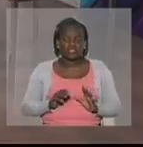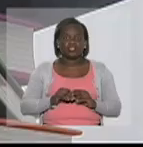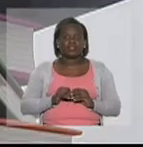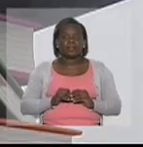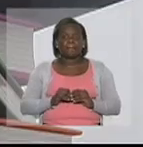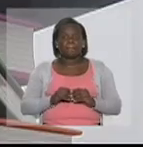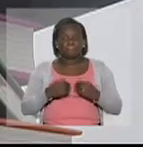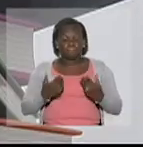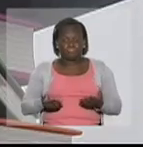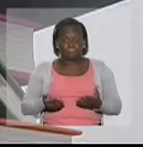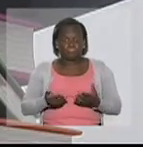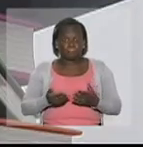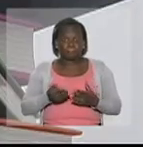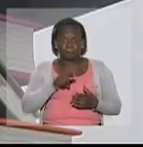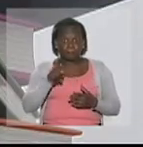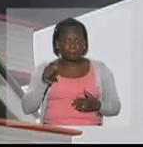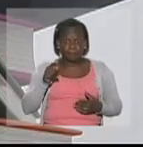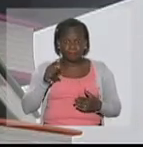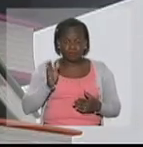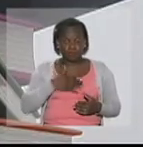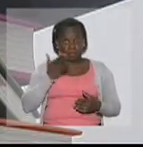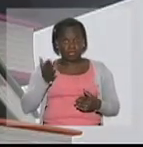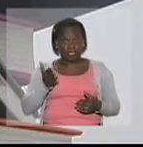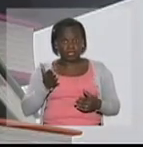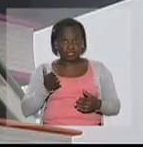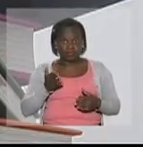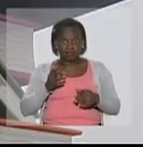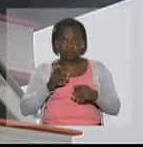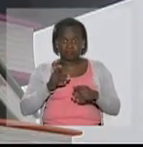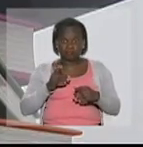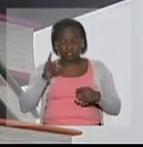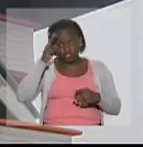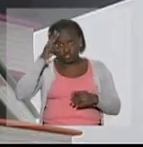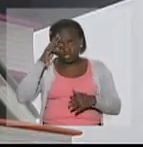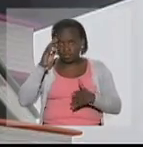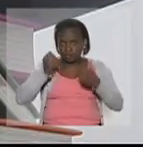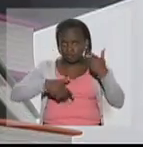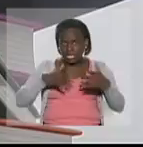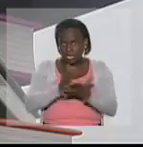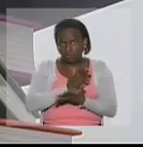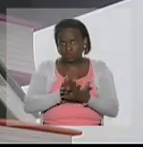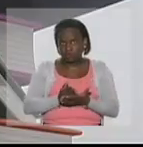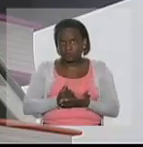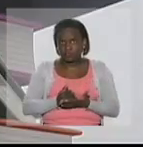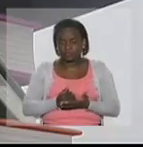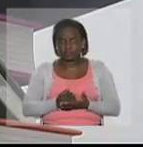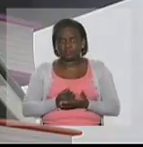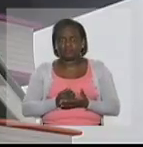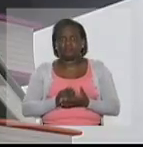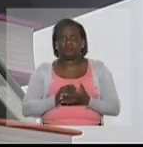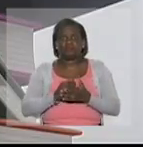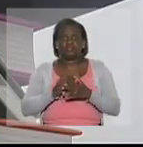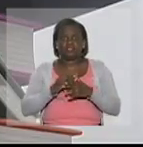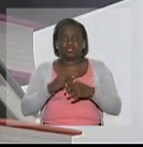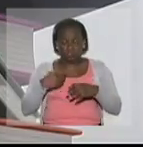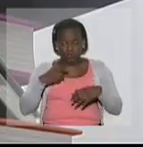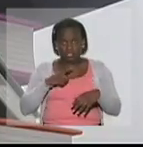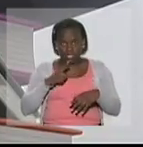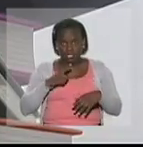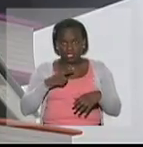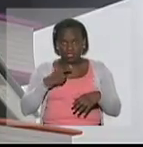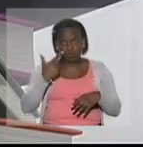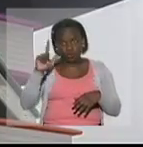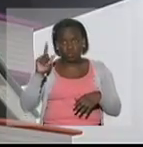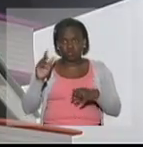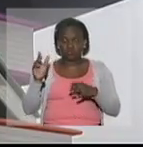com adolescente então eles ficam muito surpresos com algumas histórias eh que eu até